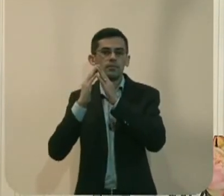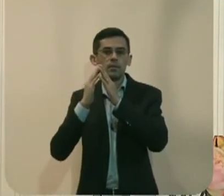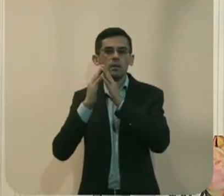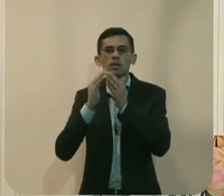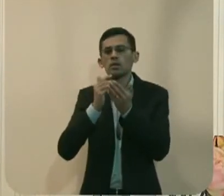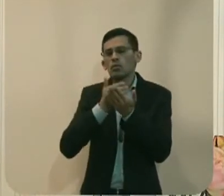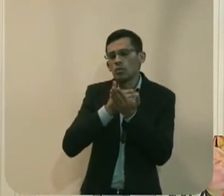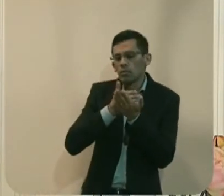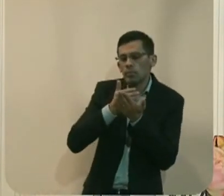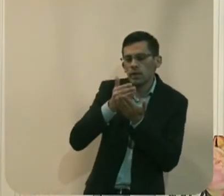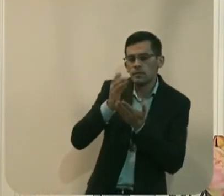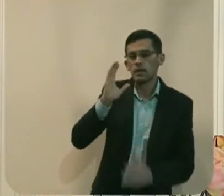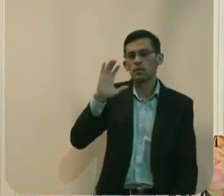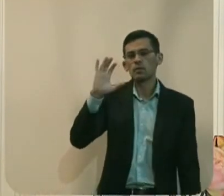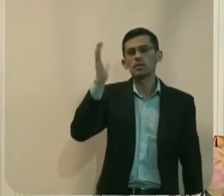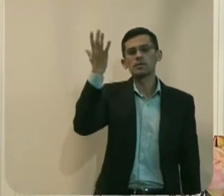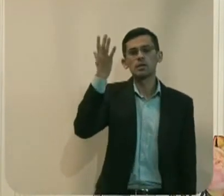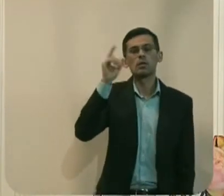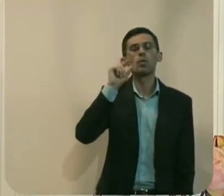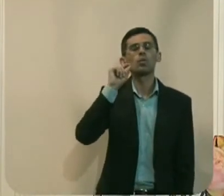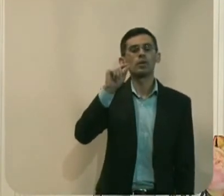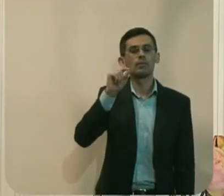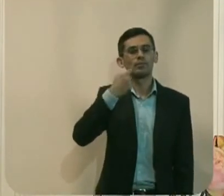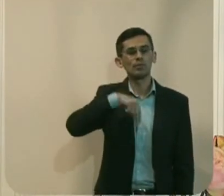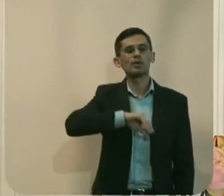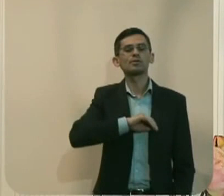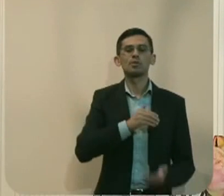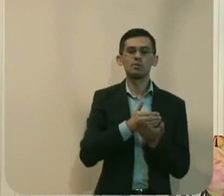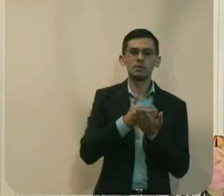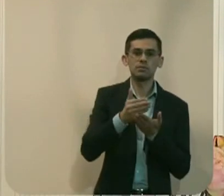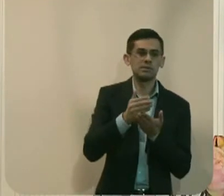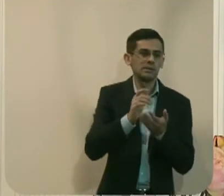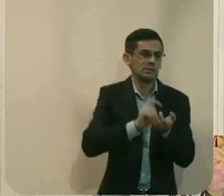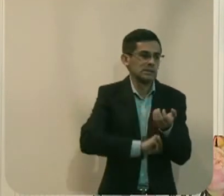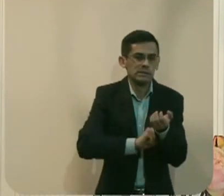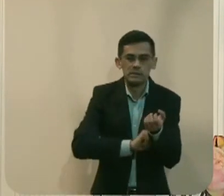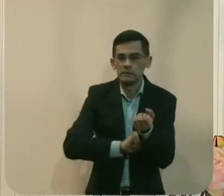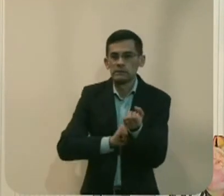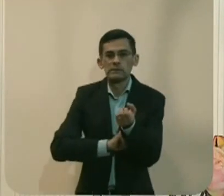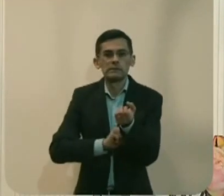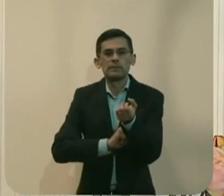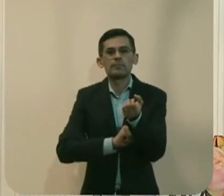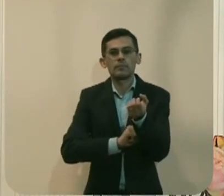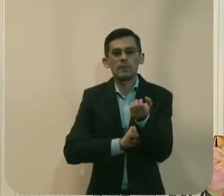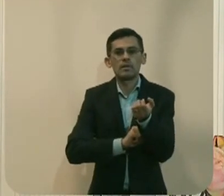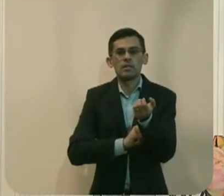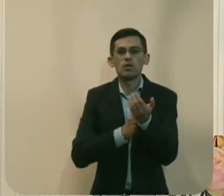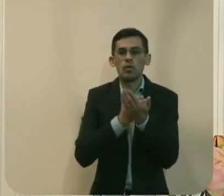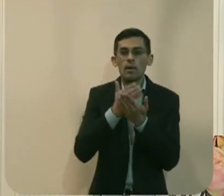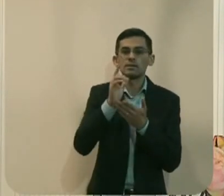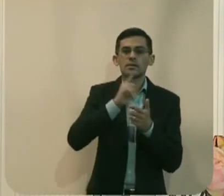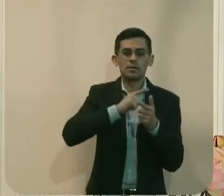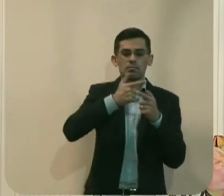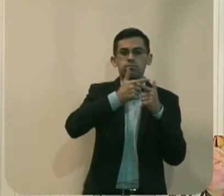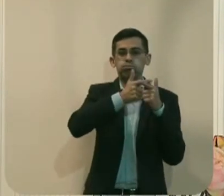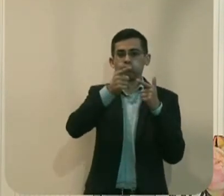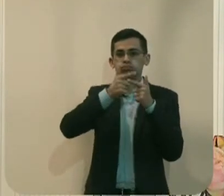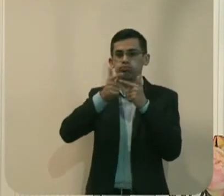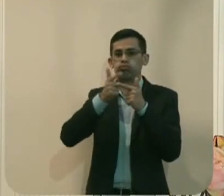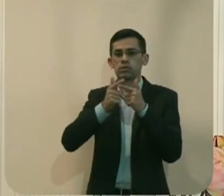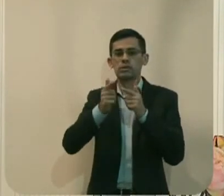isso acontece, logo a gente começa a se estressar. E começam a haver problemas